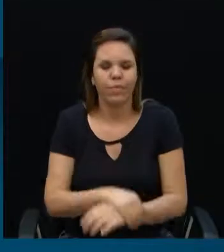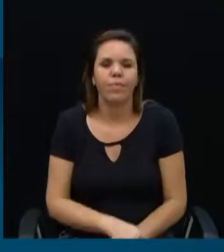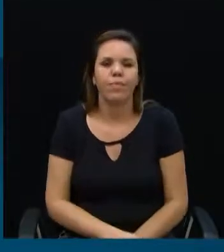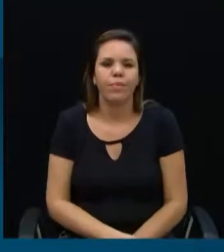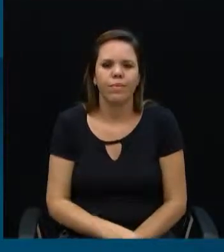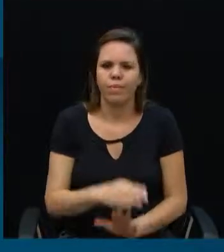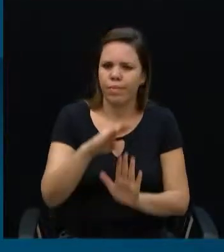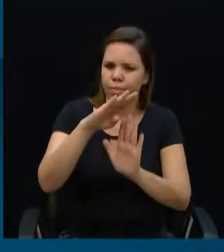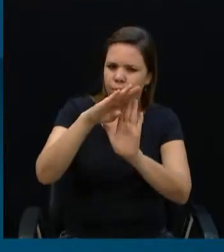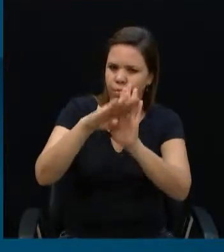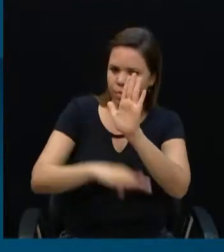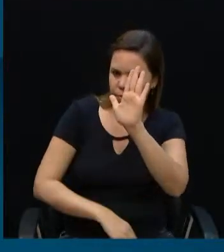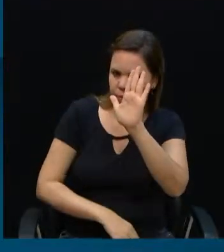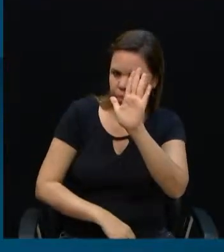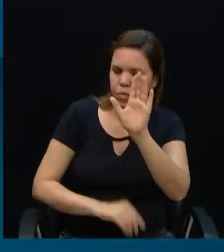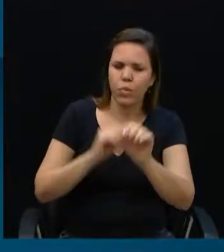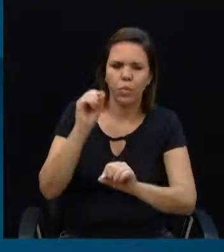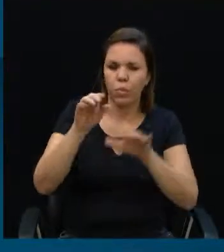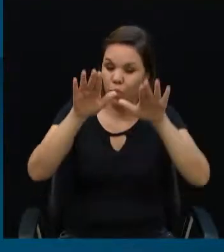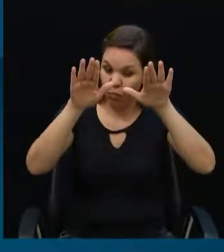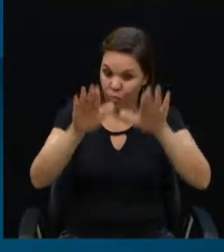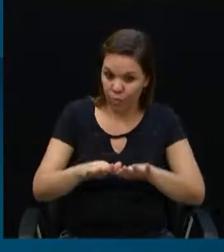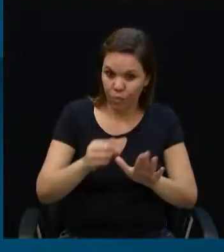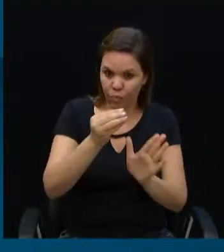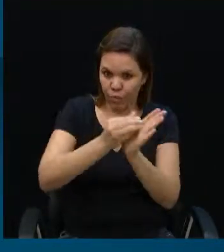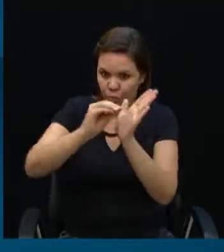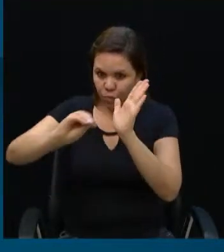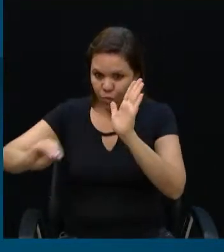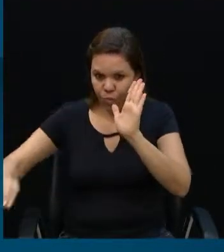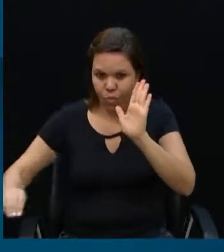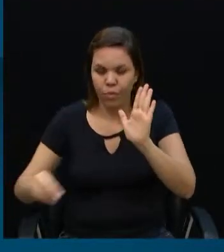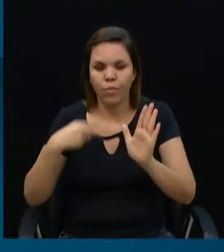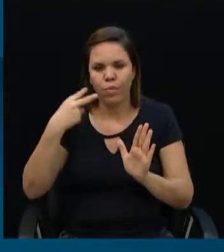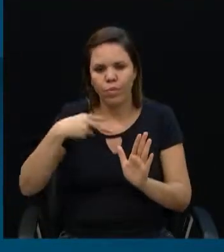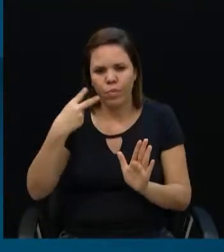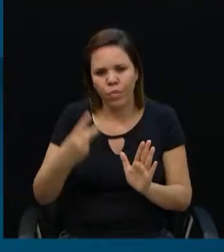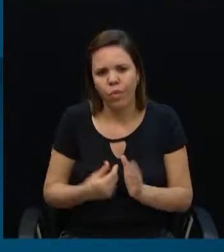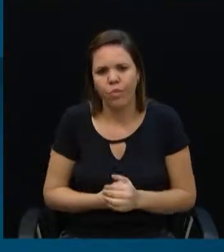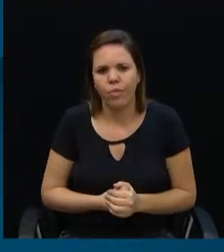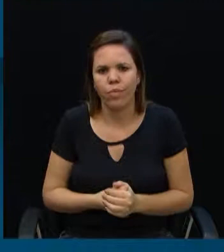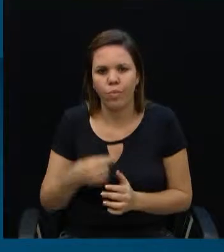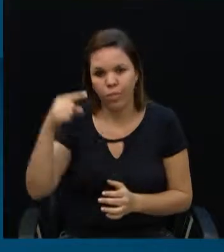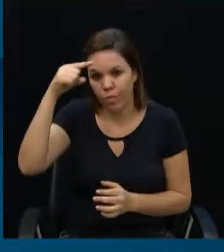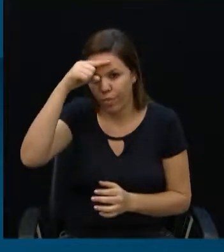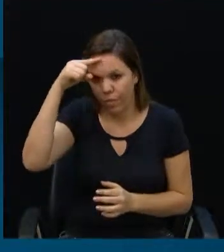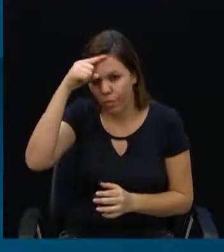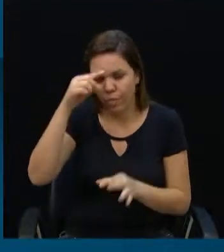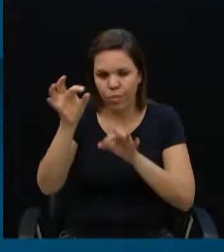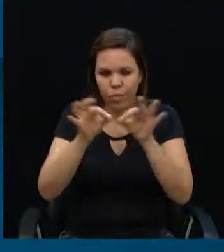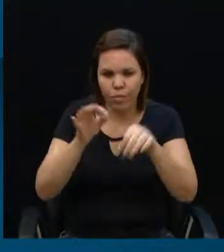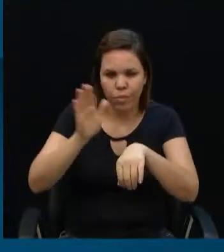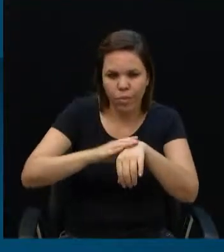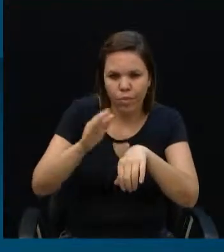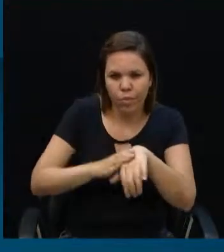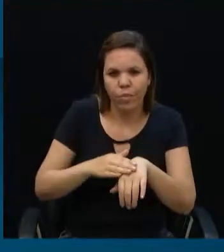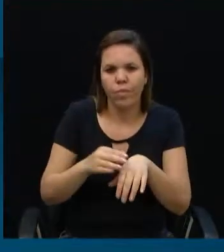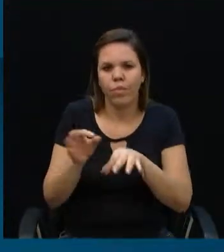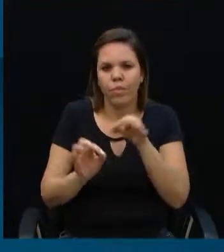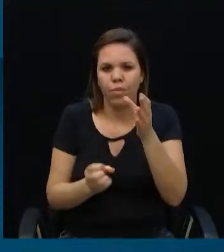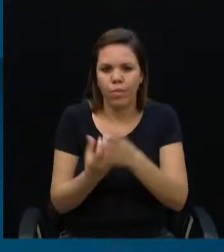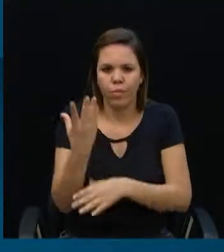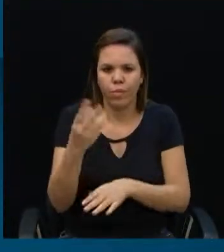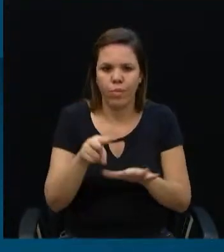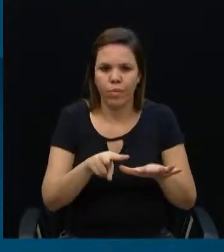pauta. Mantido o veto parcial ao projeto de lei de autoria do vereador Felipe Marquesi, que trata da criação da Semana do